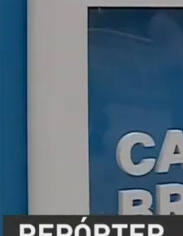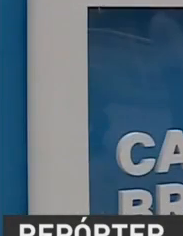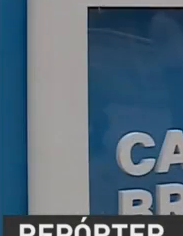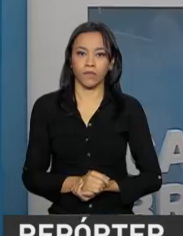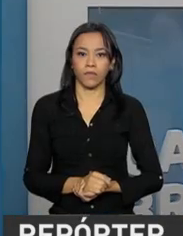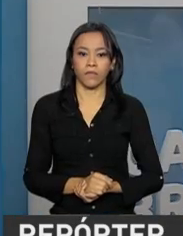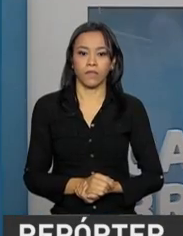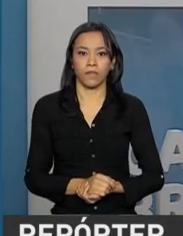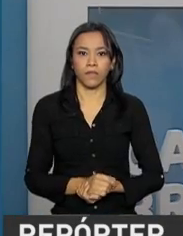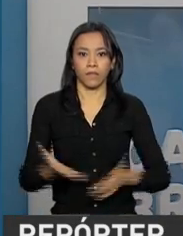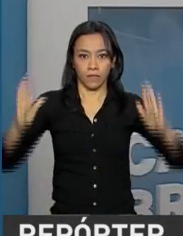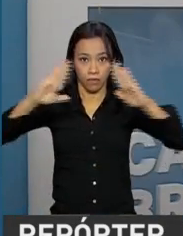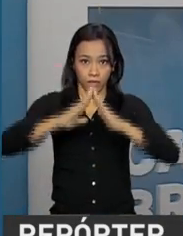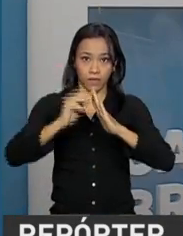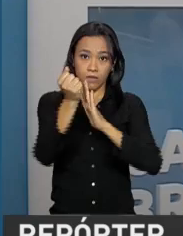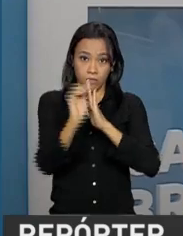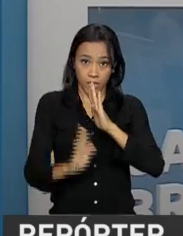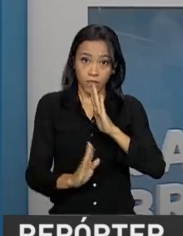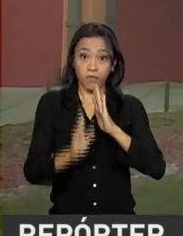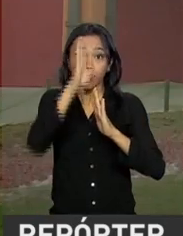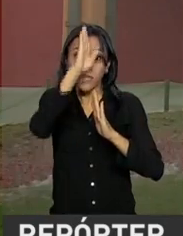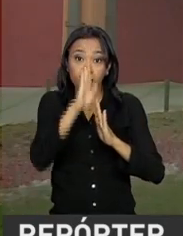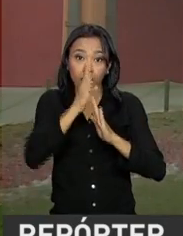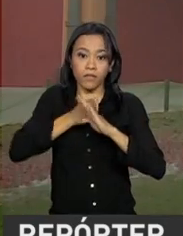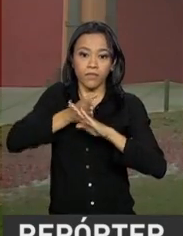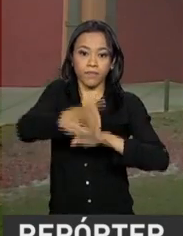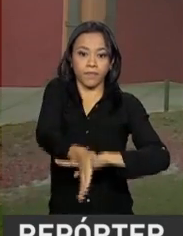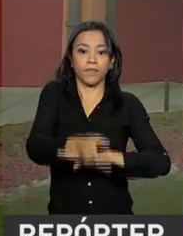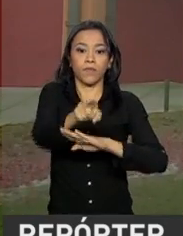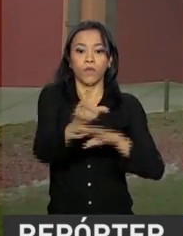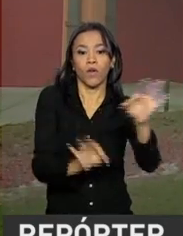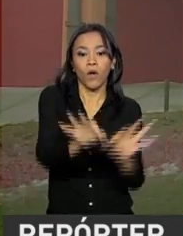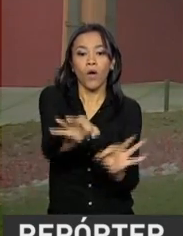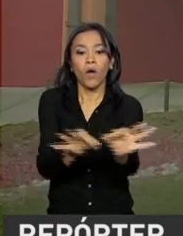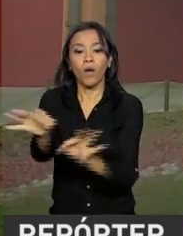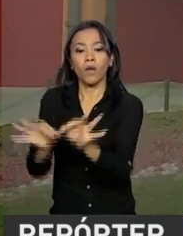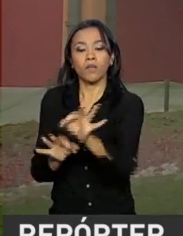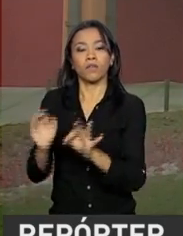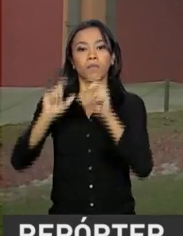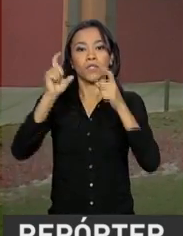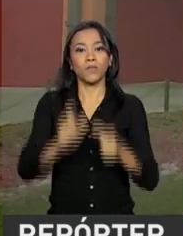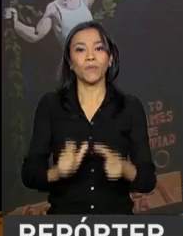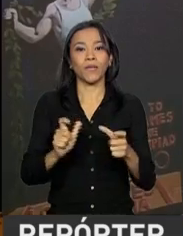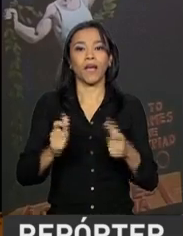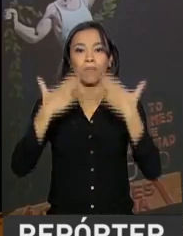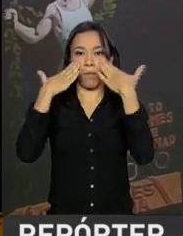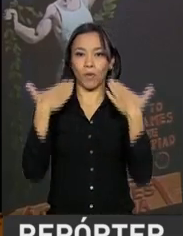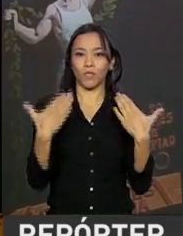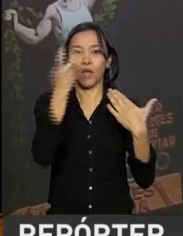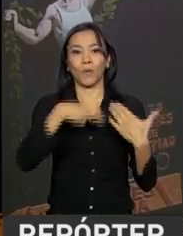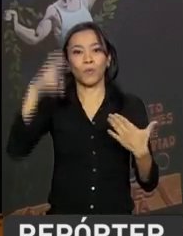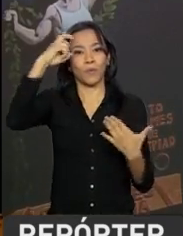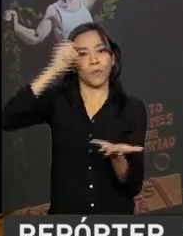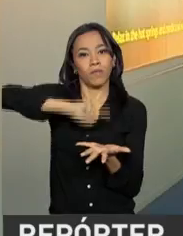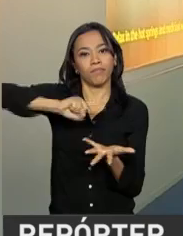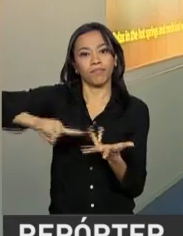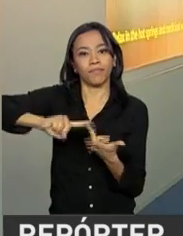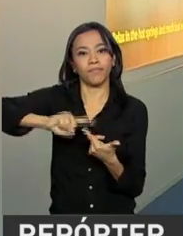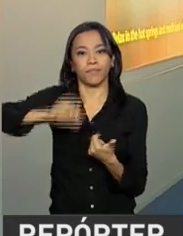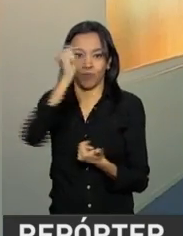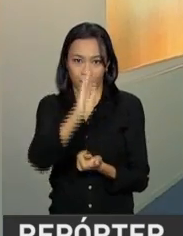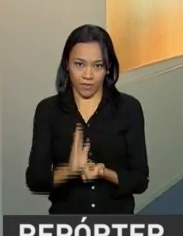na casa Brasil tem entrada gratuita e foi Projetada para ser a Vitrine do país no período das Olimpíadas